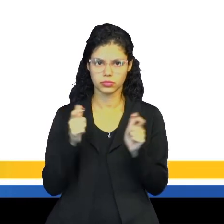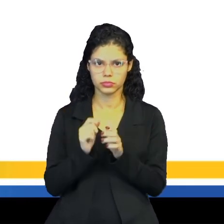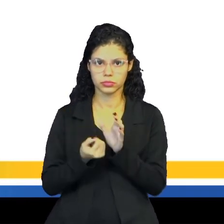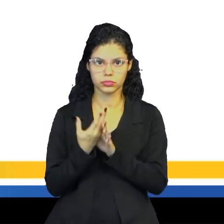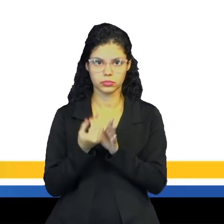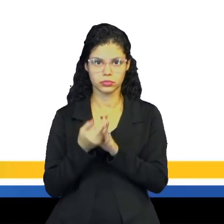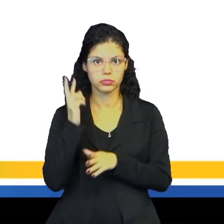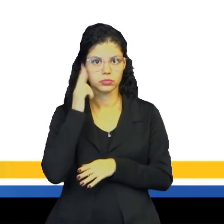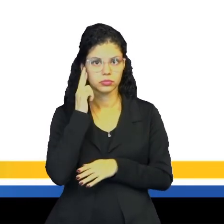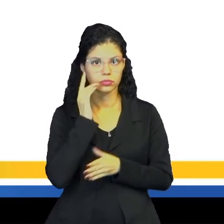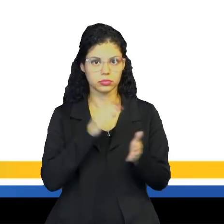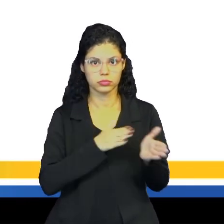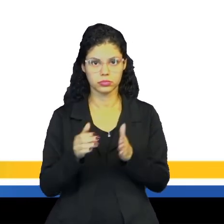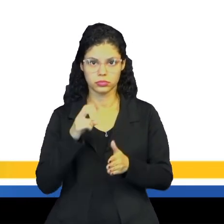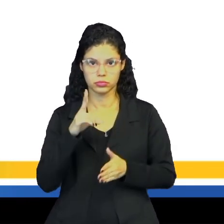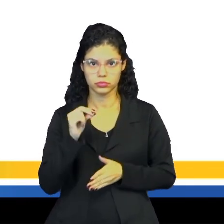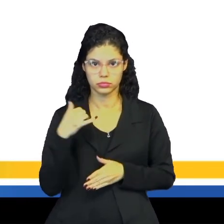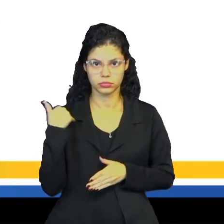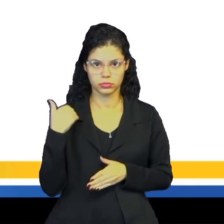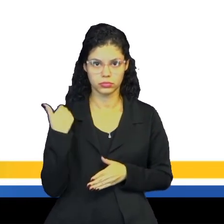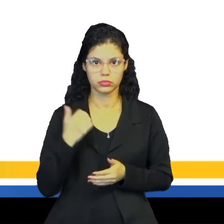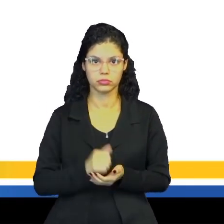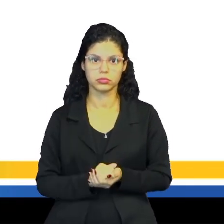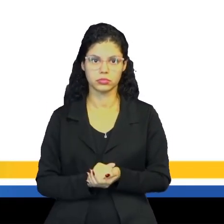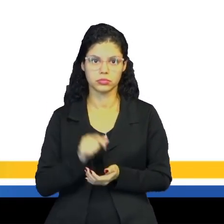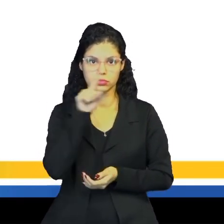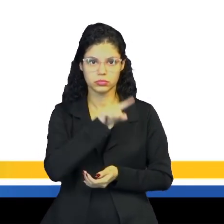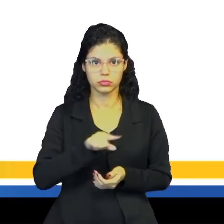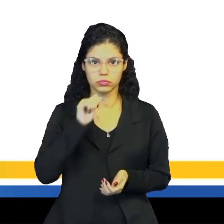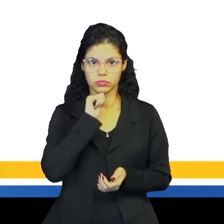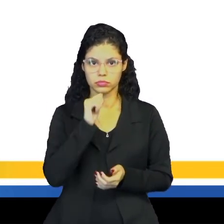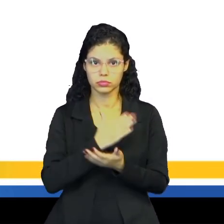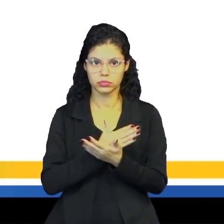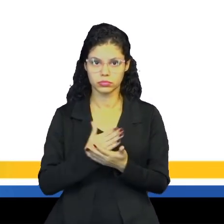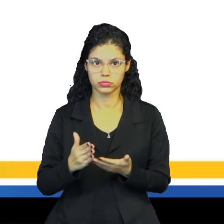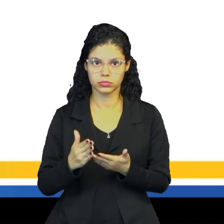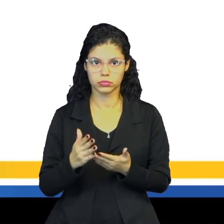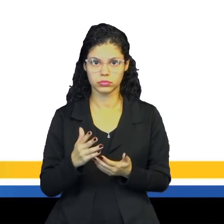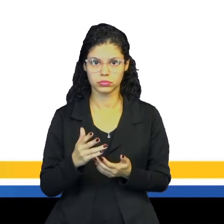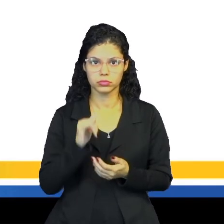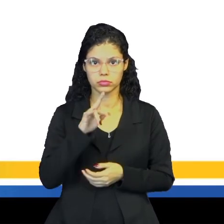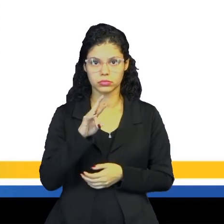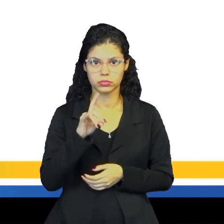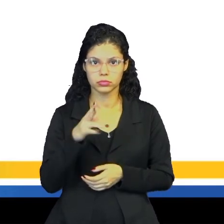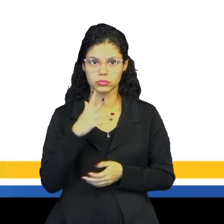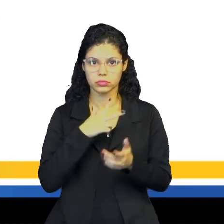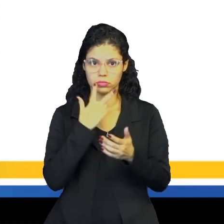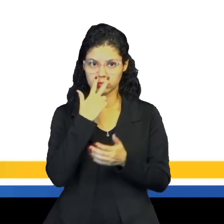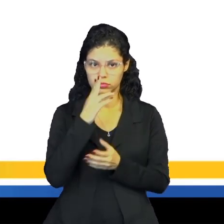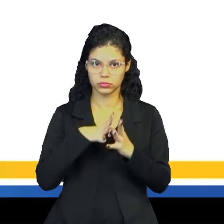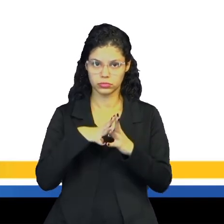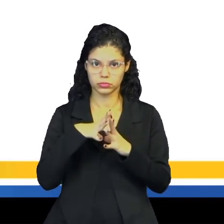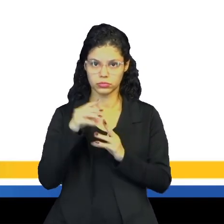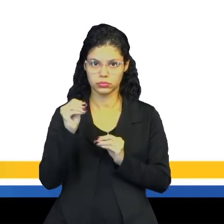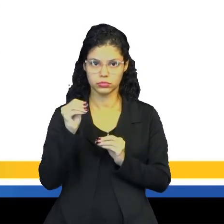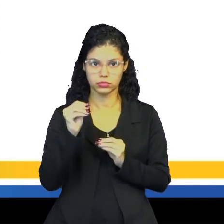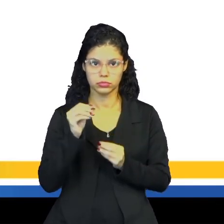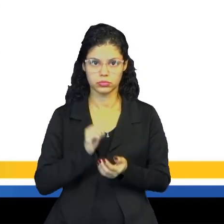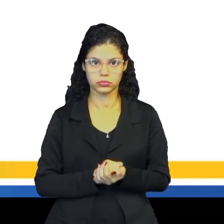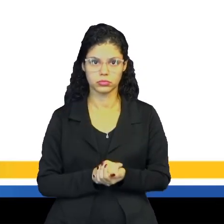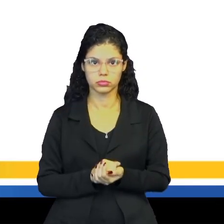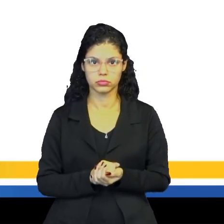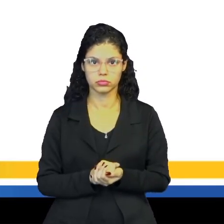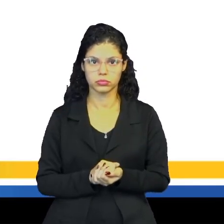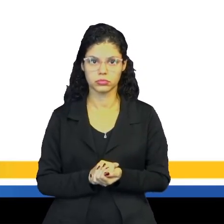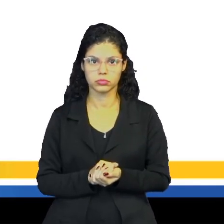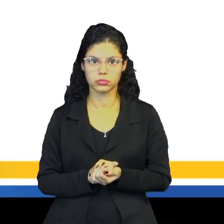produção. Normalmente, a partir de 50 anos, os ciclos menstruais começam a apresentar irregularidades até eles aparecerem por